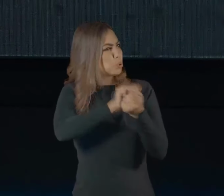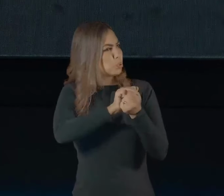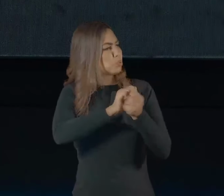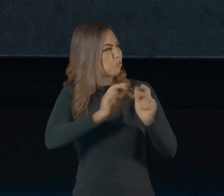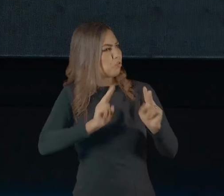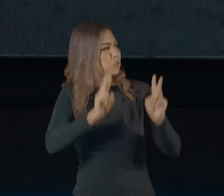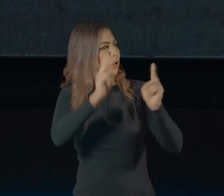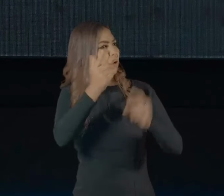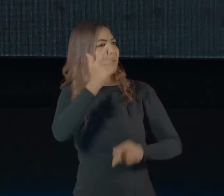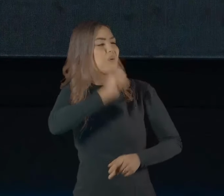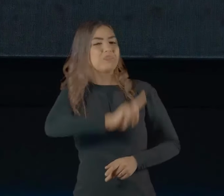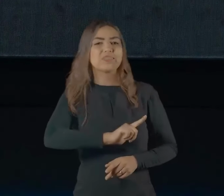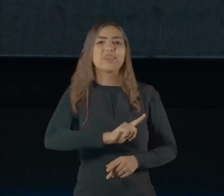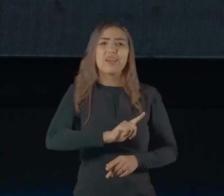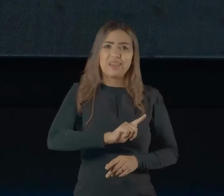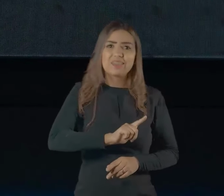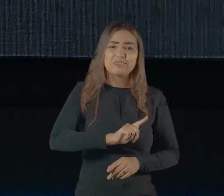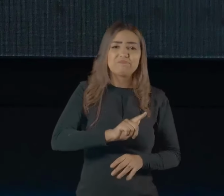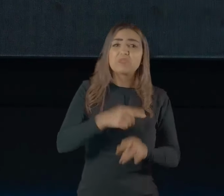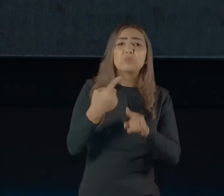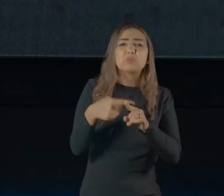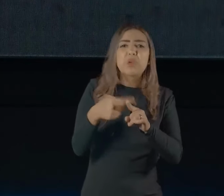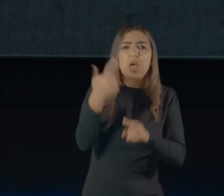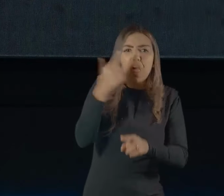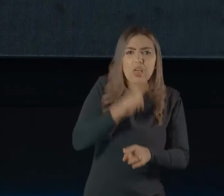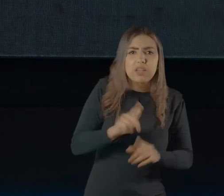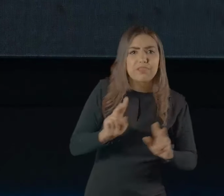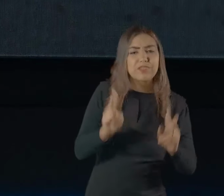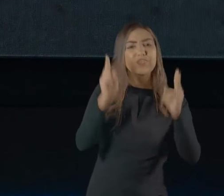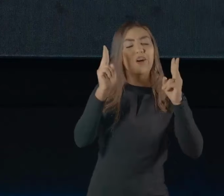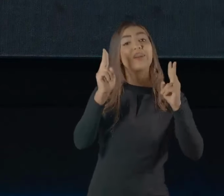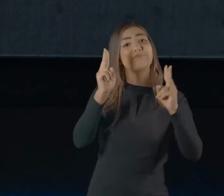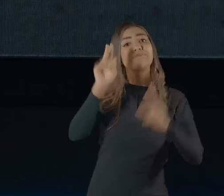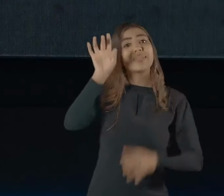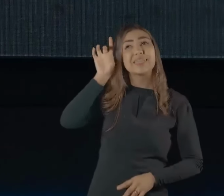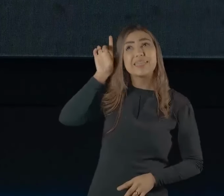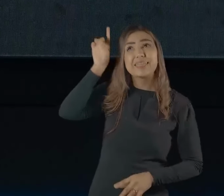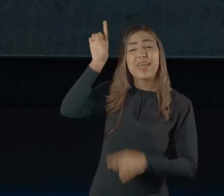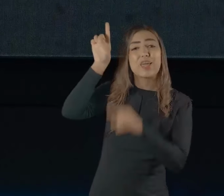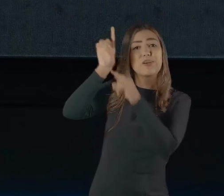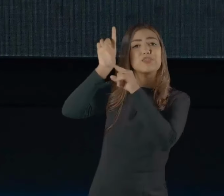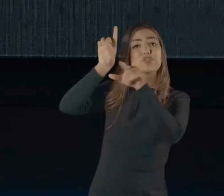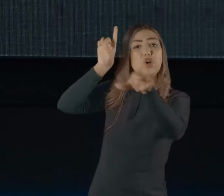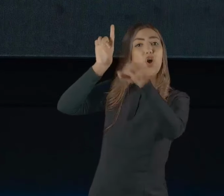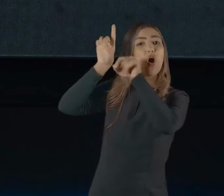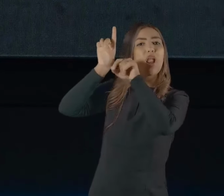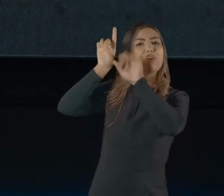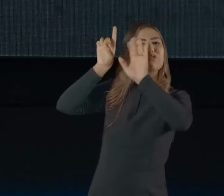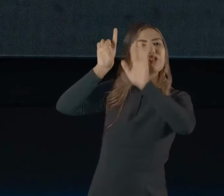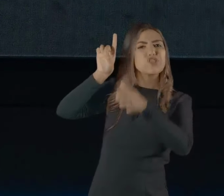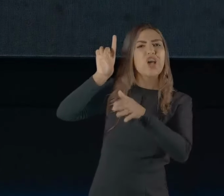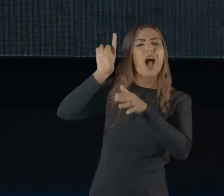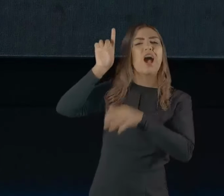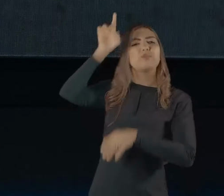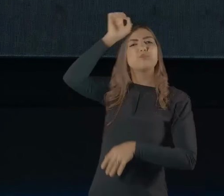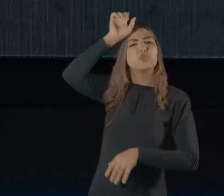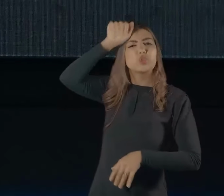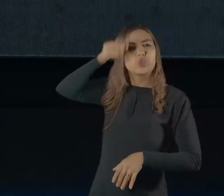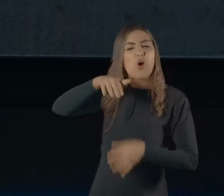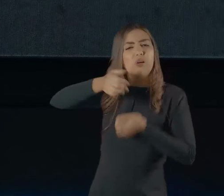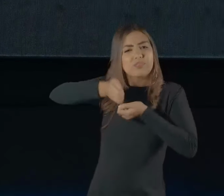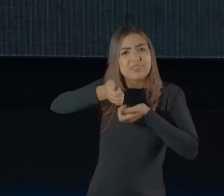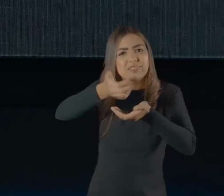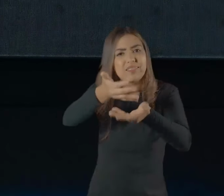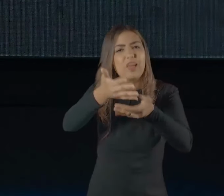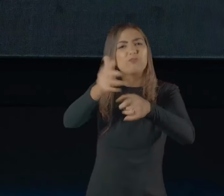tudo certo. Porque o seu Deus, aquele que te chamou, aquele que te dotou de dons e habilidades e unção,